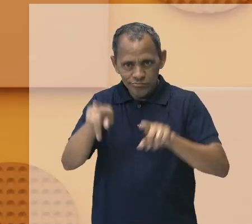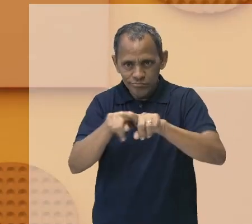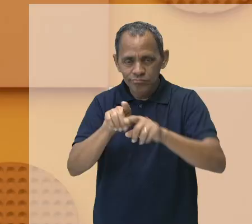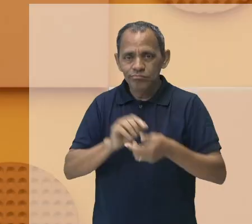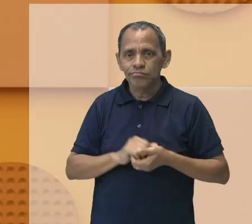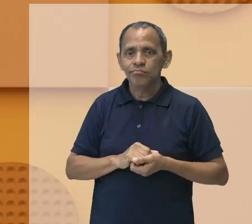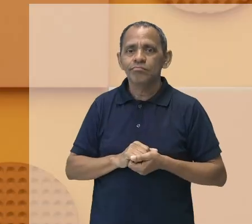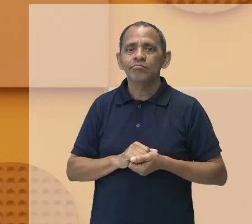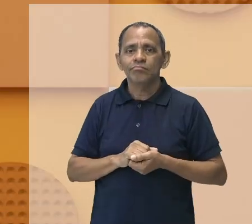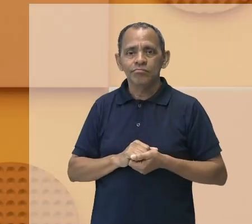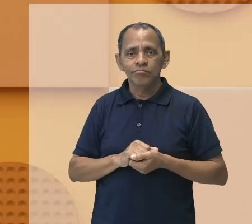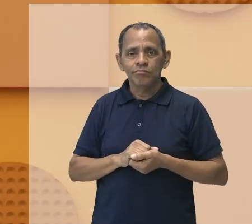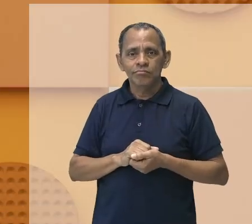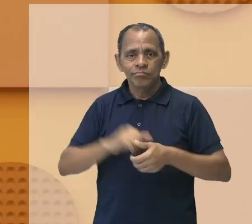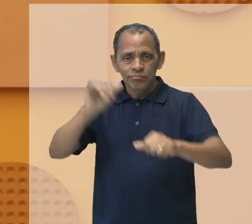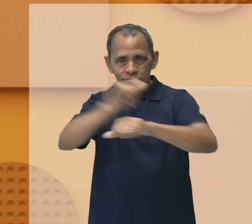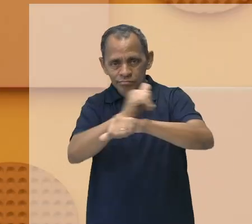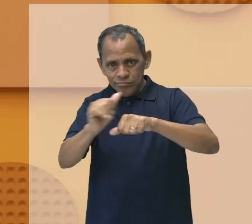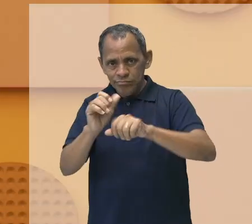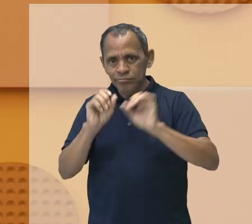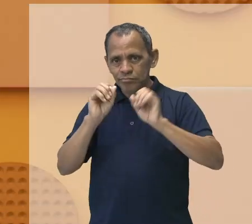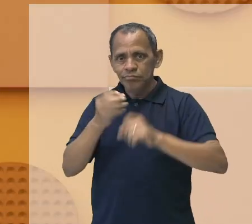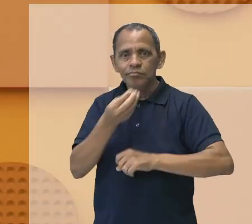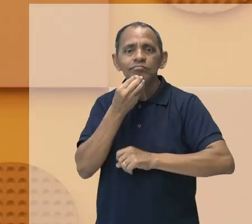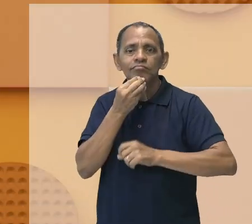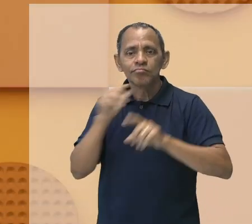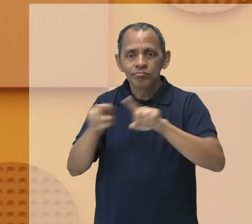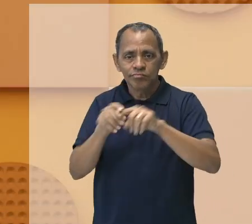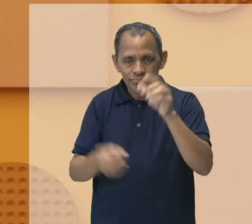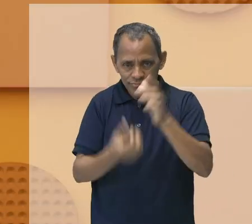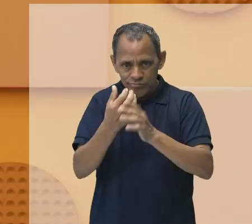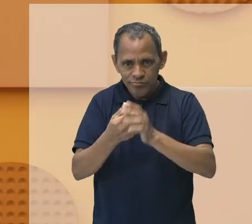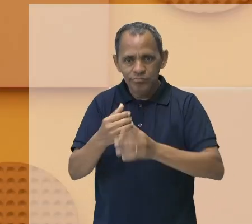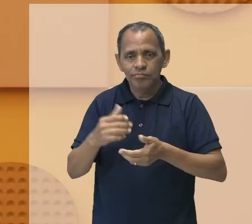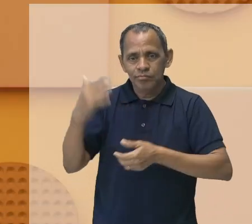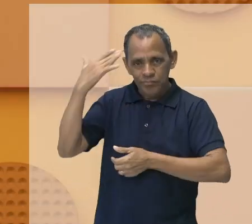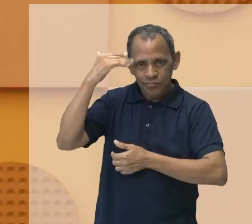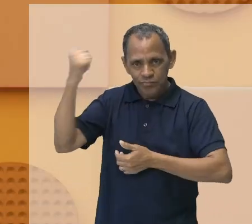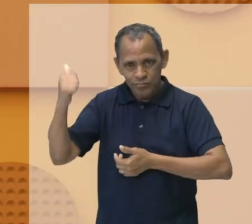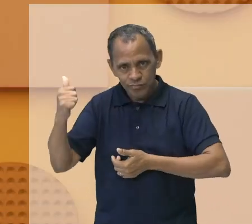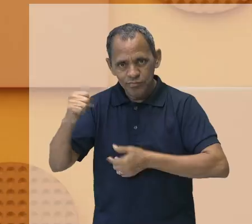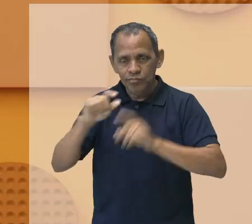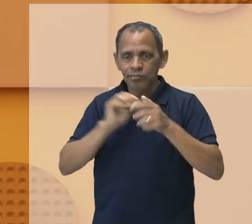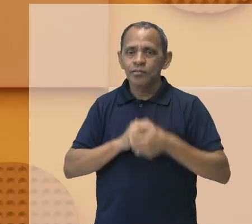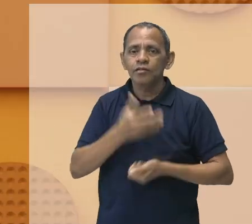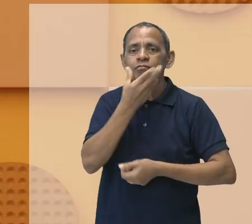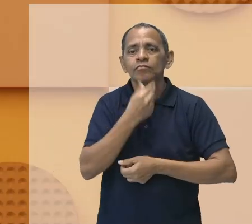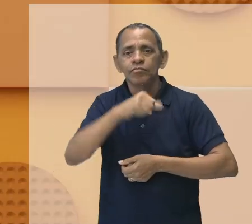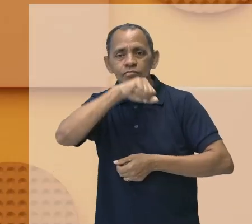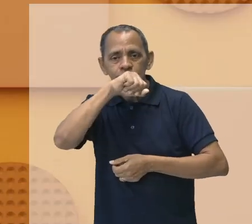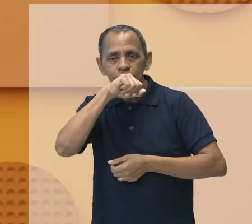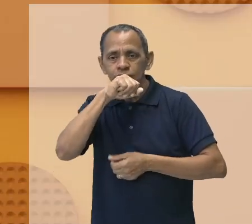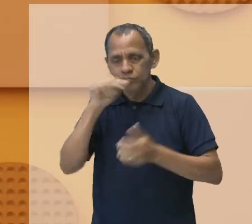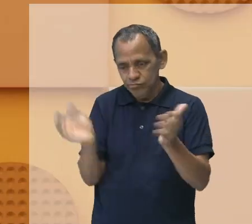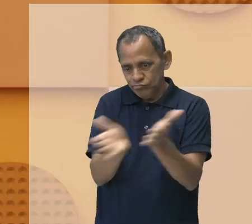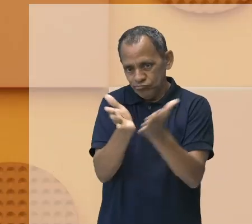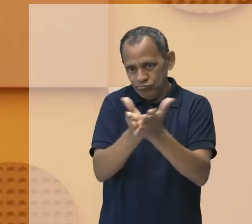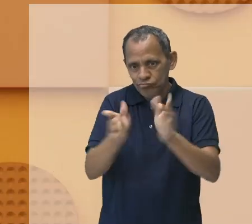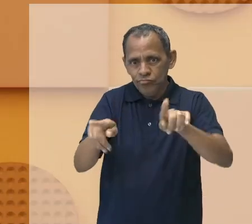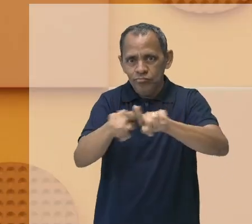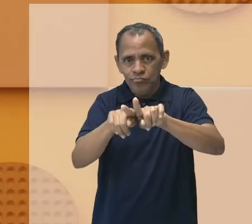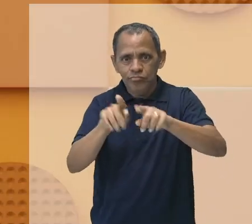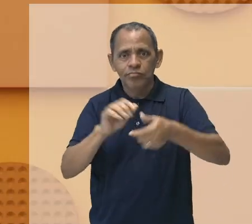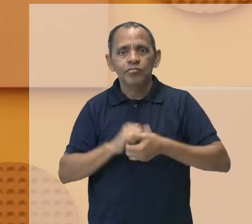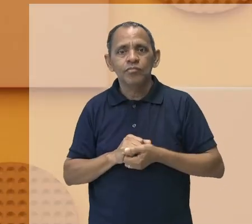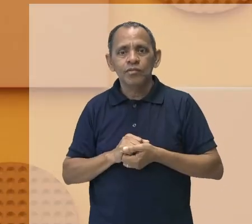nos mínimos detalhes para criar na opinião pública a figura do bom velhinho, do pai dos pobres, desse presidente que ainda